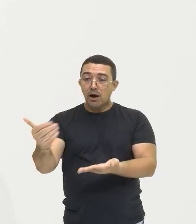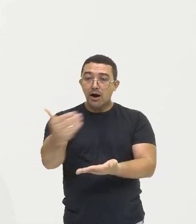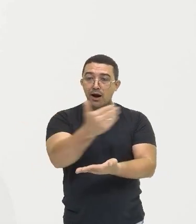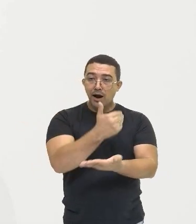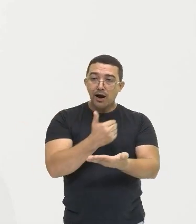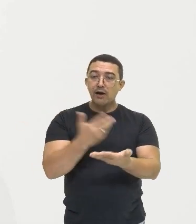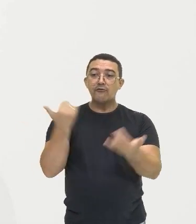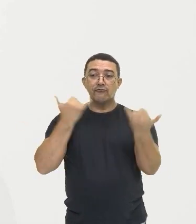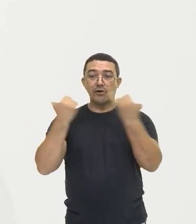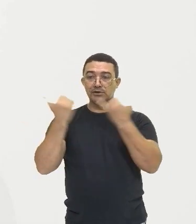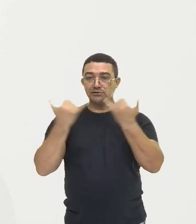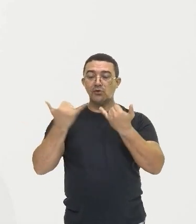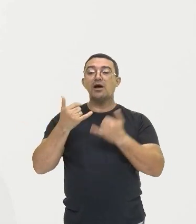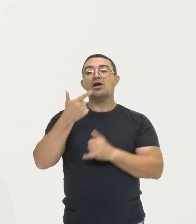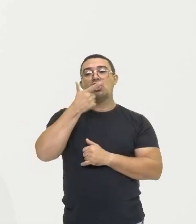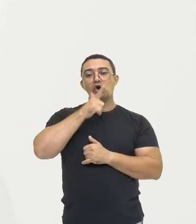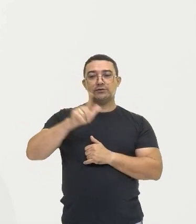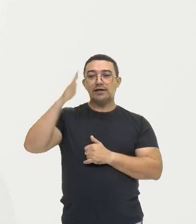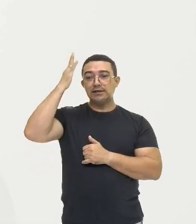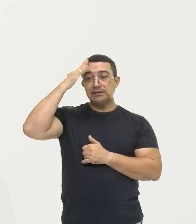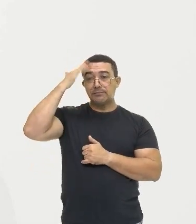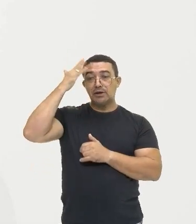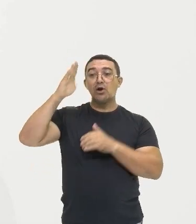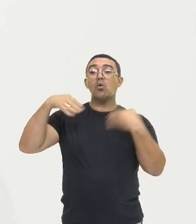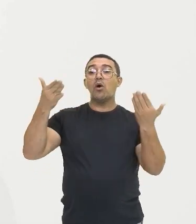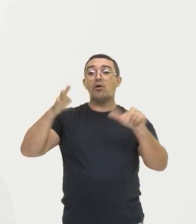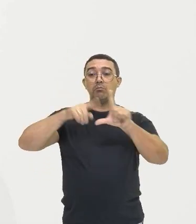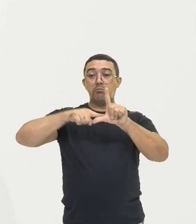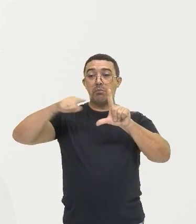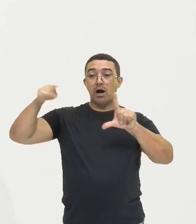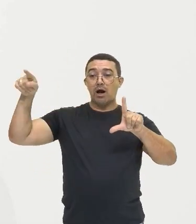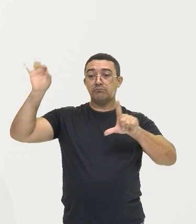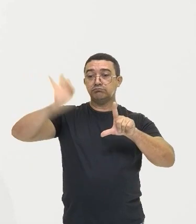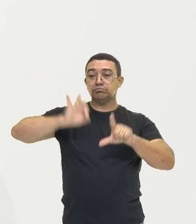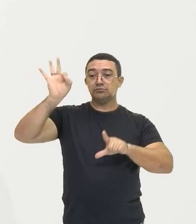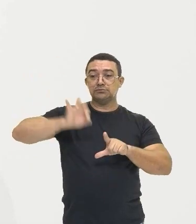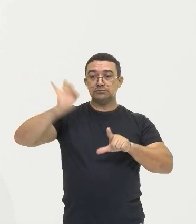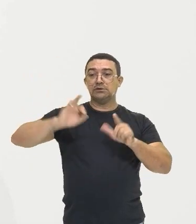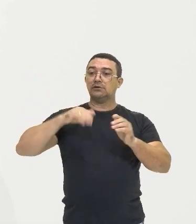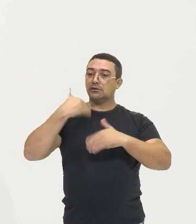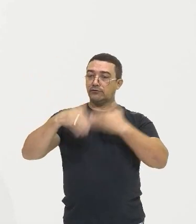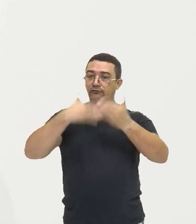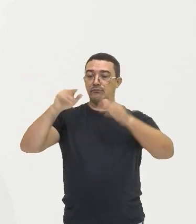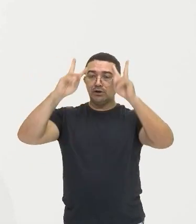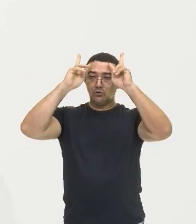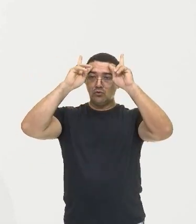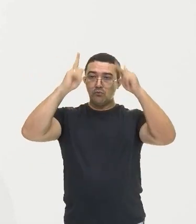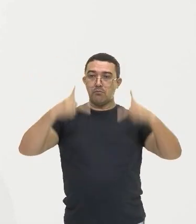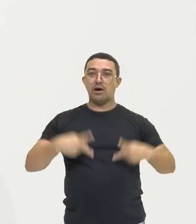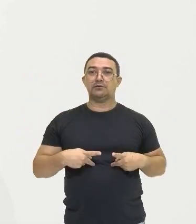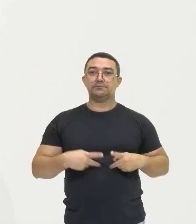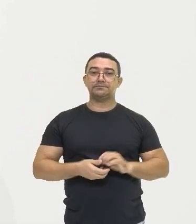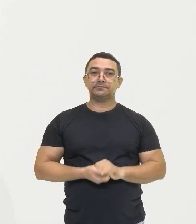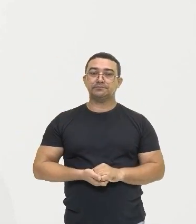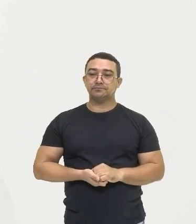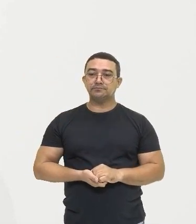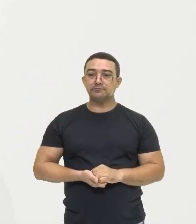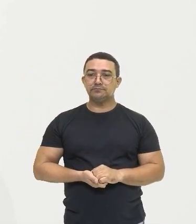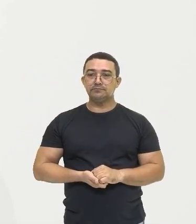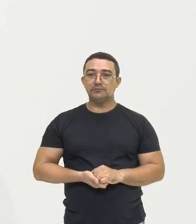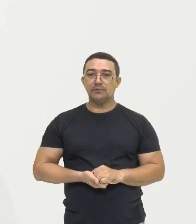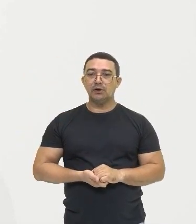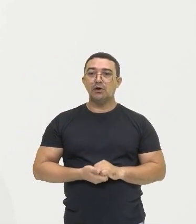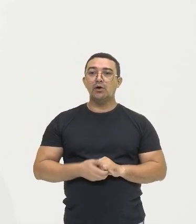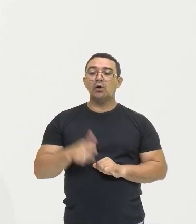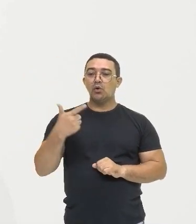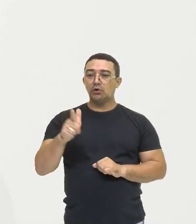a definição do índice de desenvolvimento humano de um dado lugar, tá certo? Outro